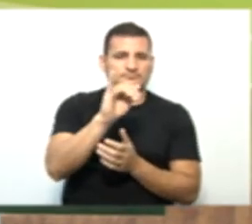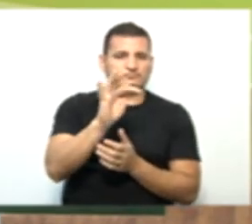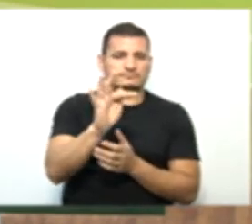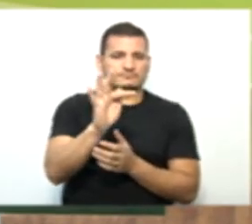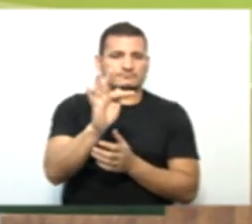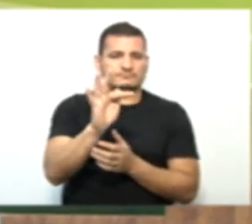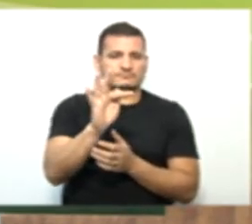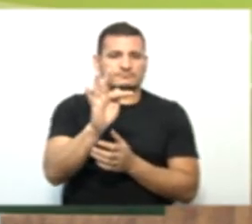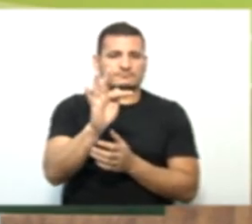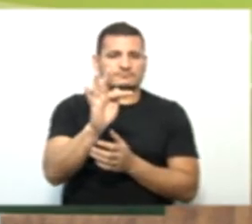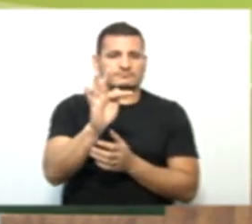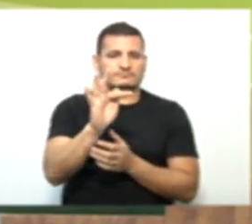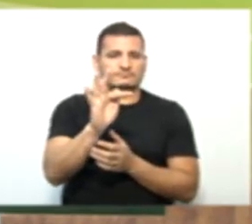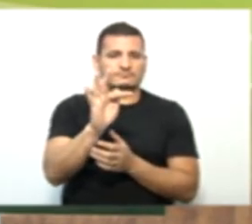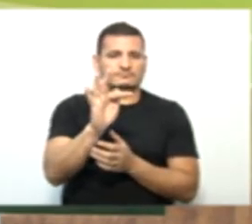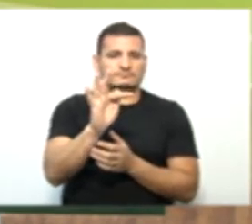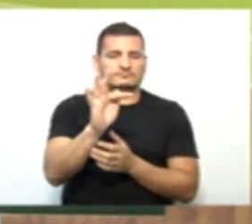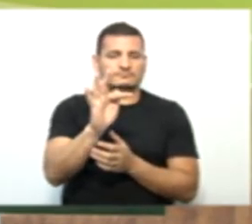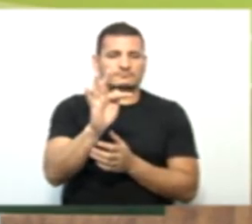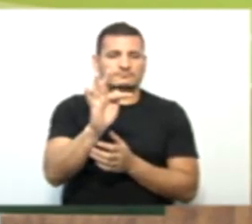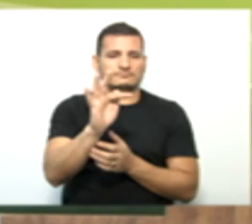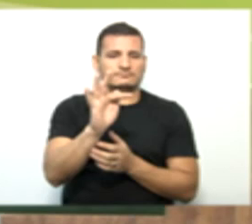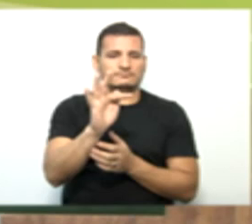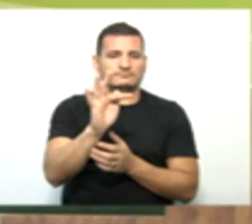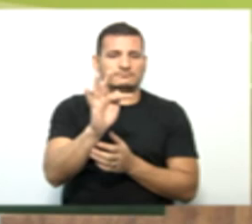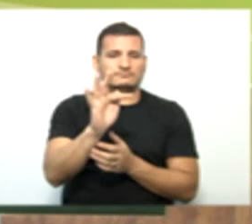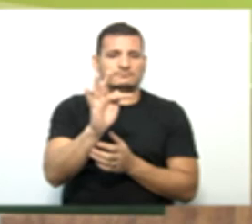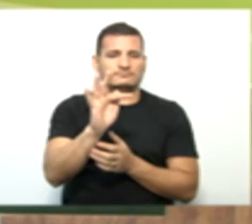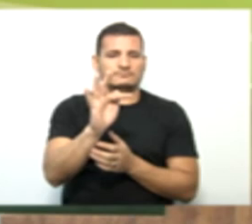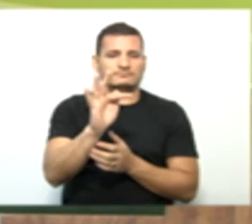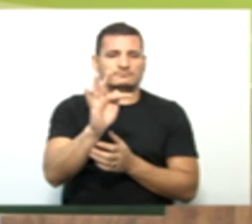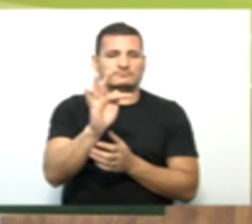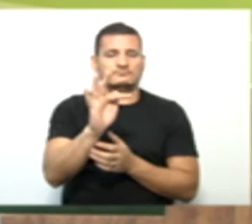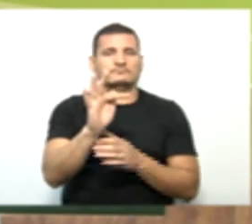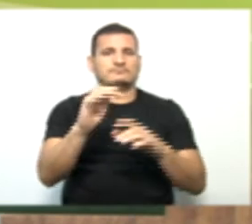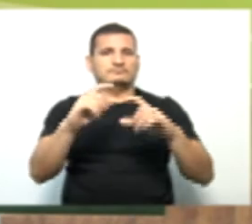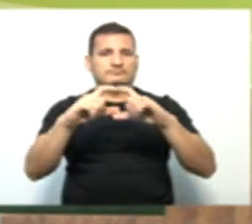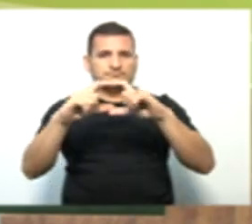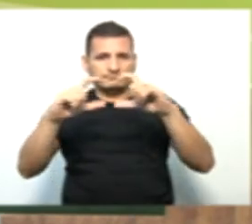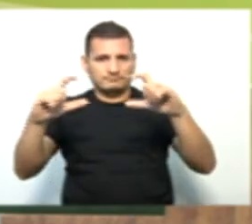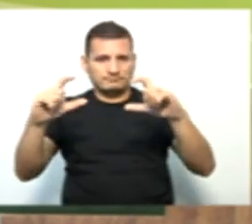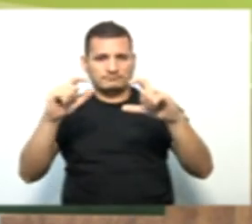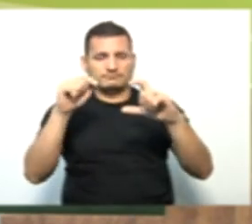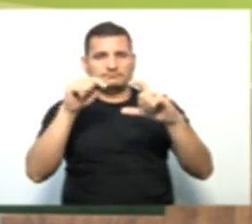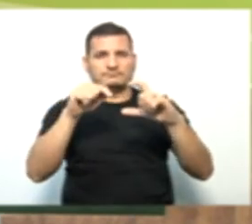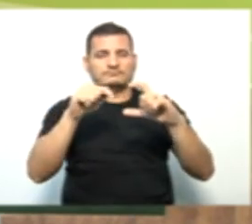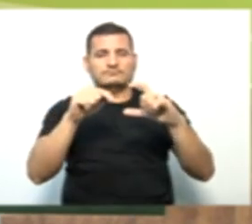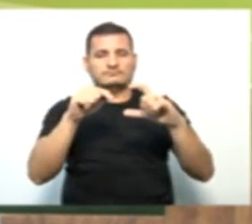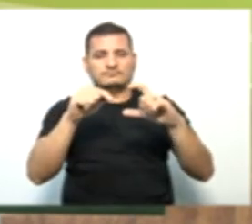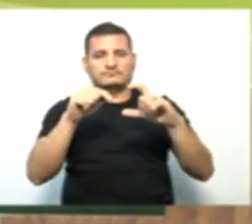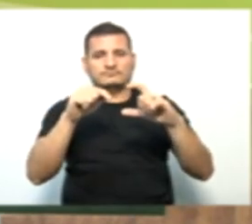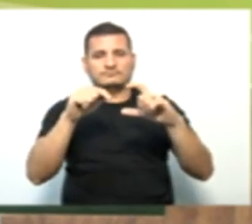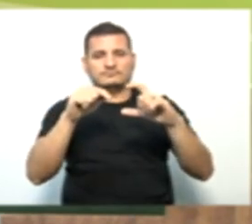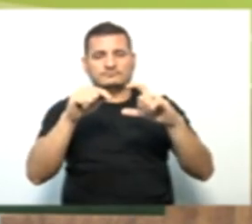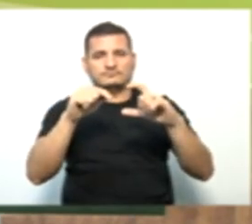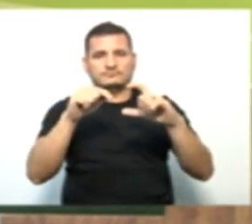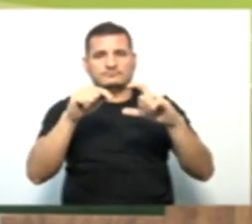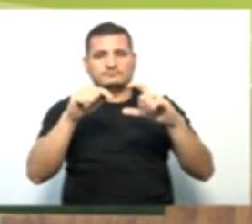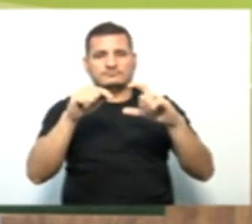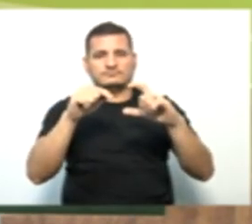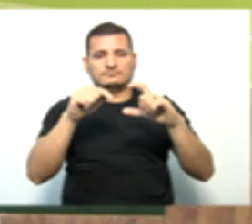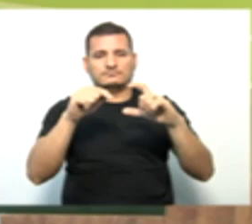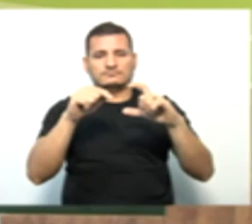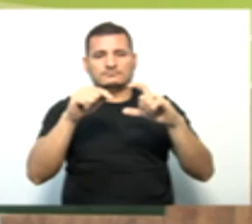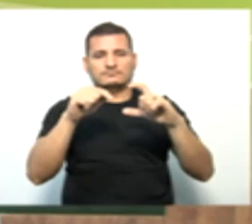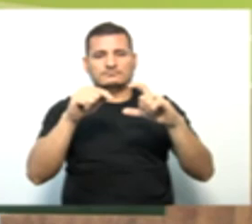ele passa... Aí vai ser executado um bloco de comandos. Esse bloco de comandos que vai ser executado, ele